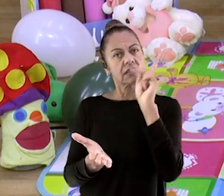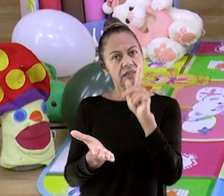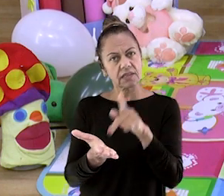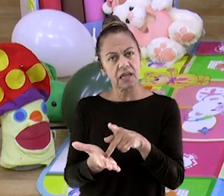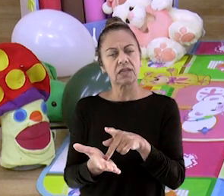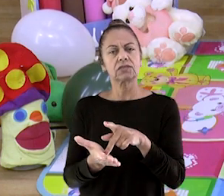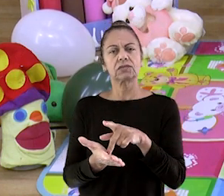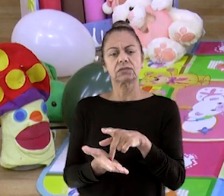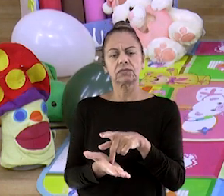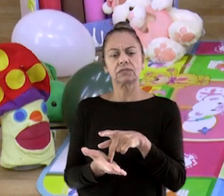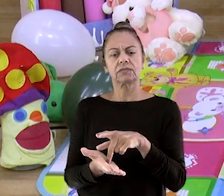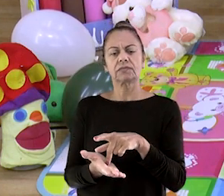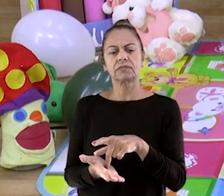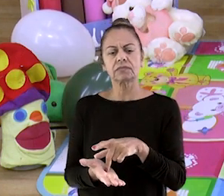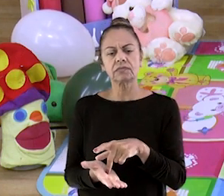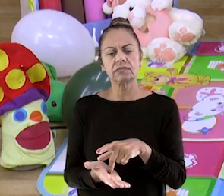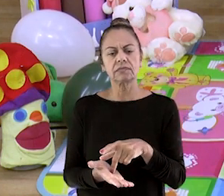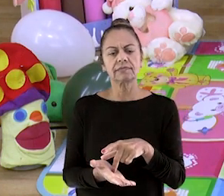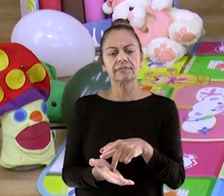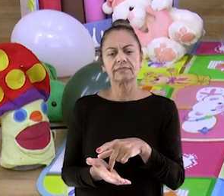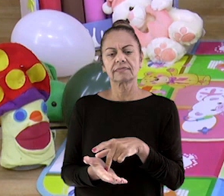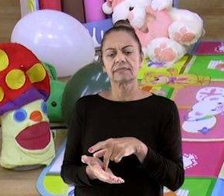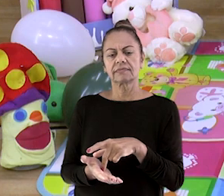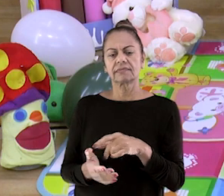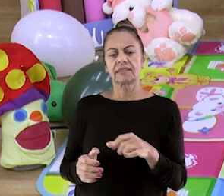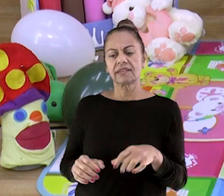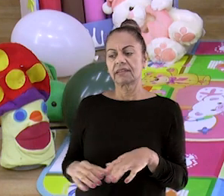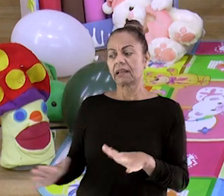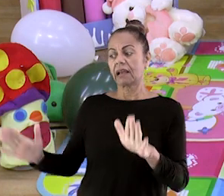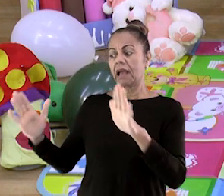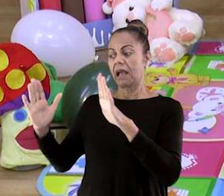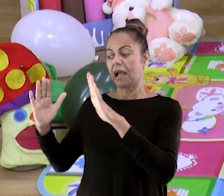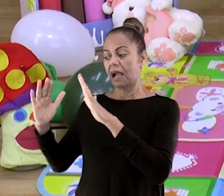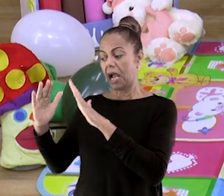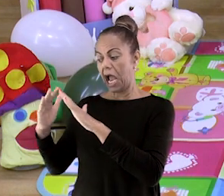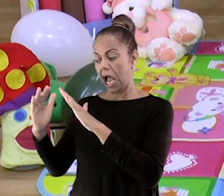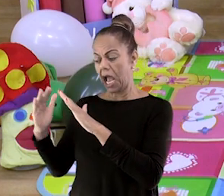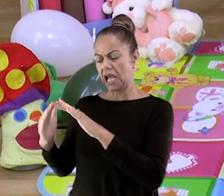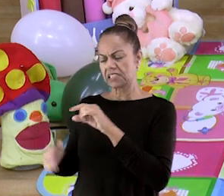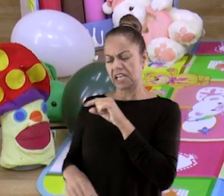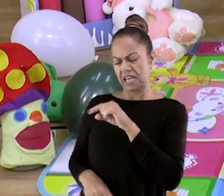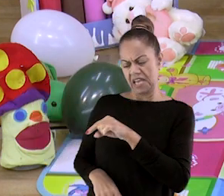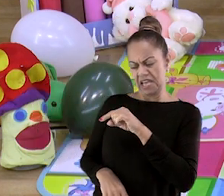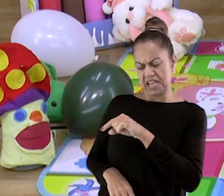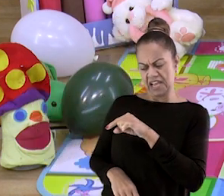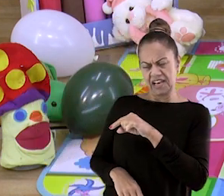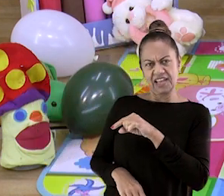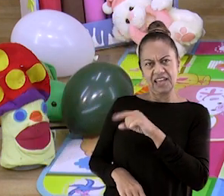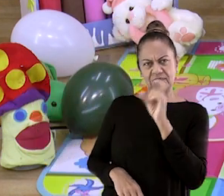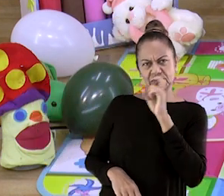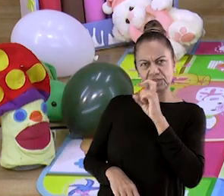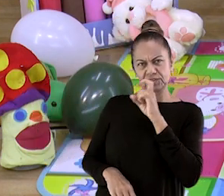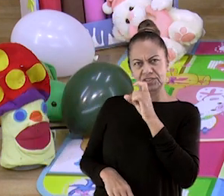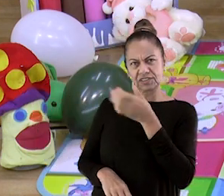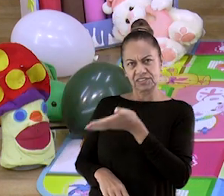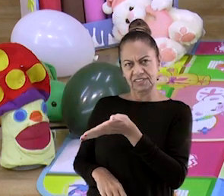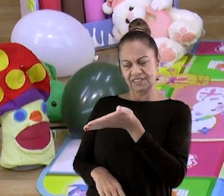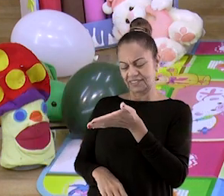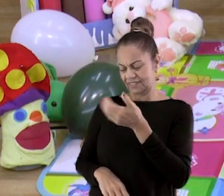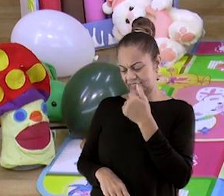falar sempre a verdade Será que a casa engraçada é mentirosa